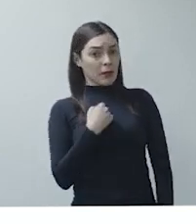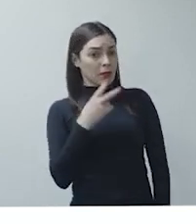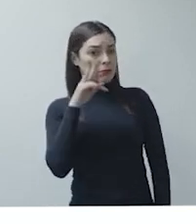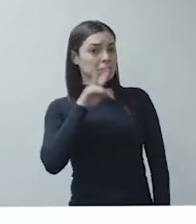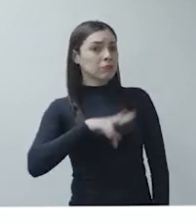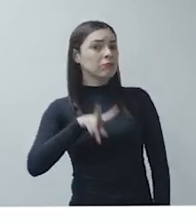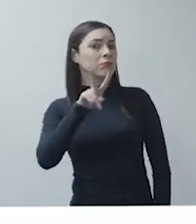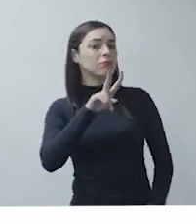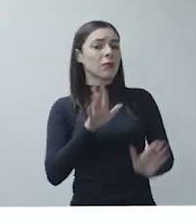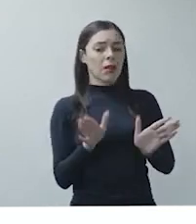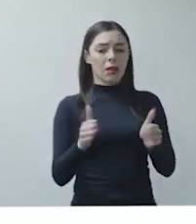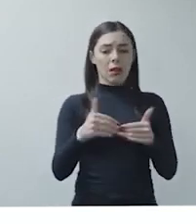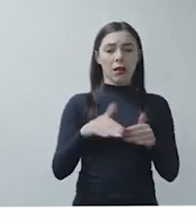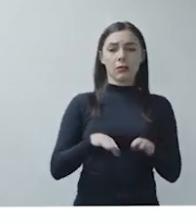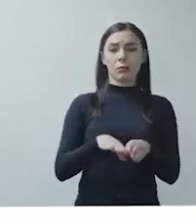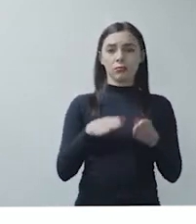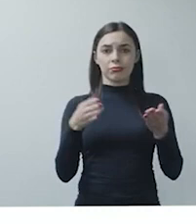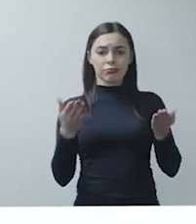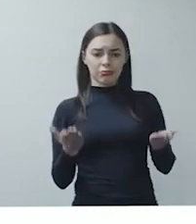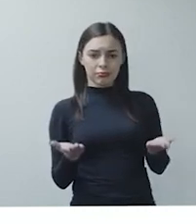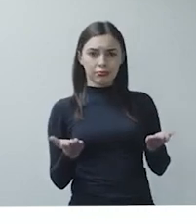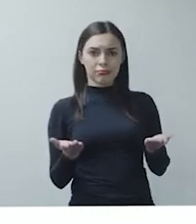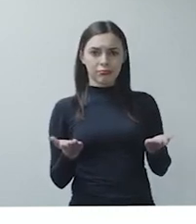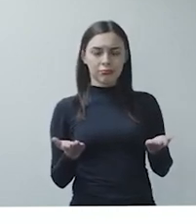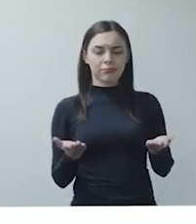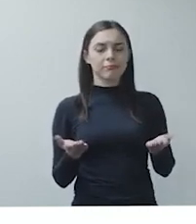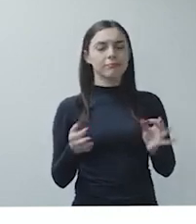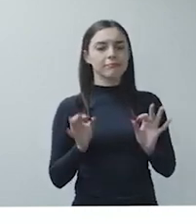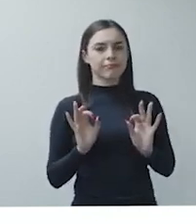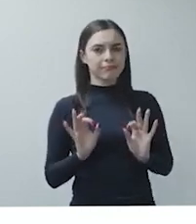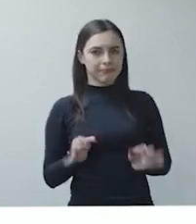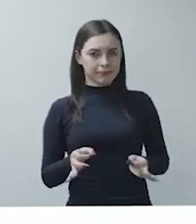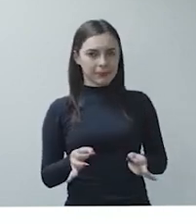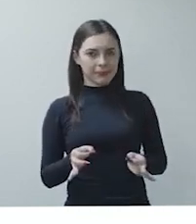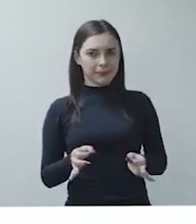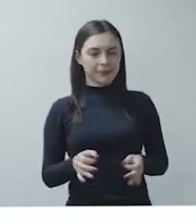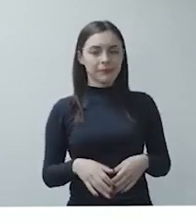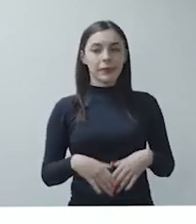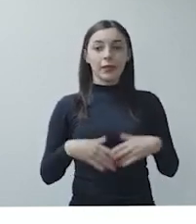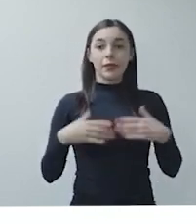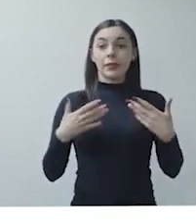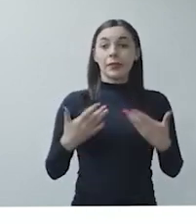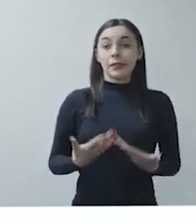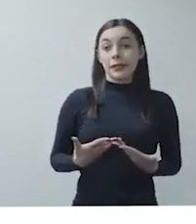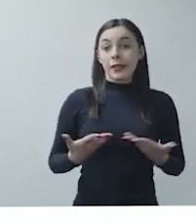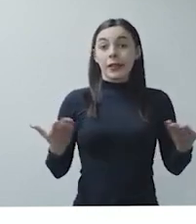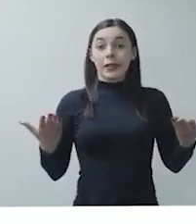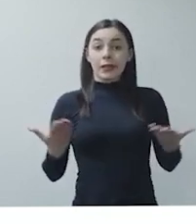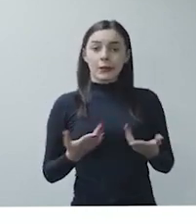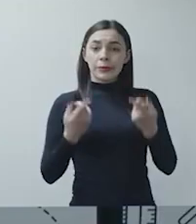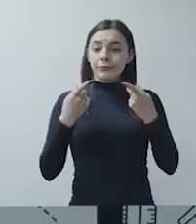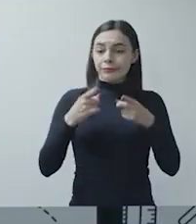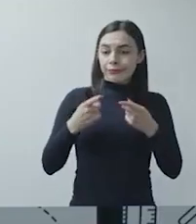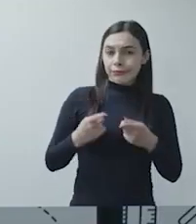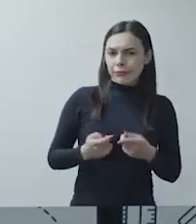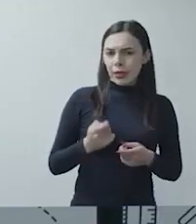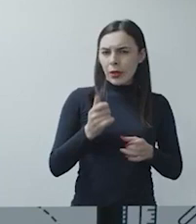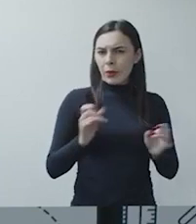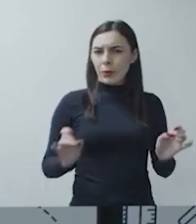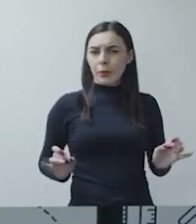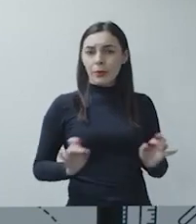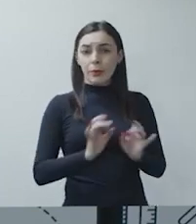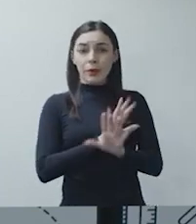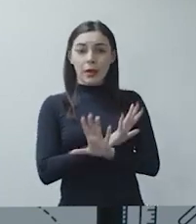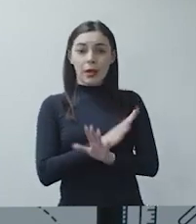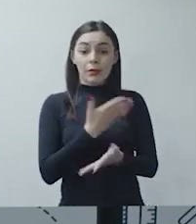essa caixa está aberta. Muito bem. Estamos chegando ao fim dos nossos desafios e no